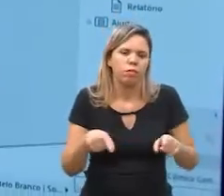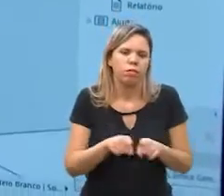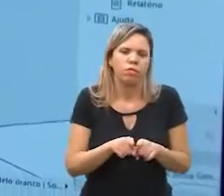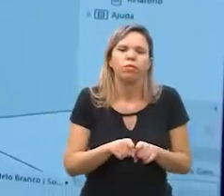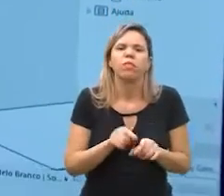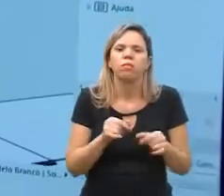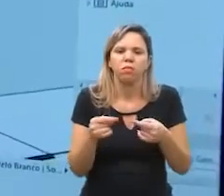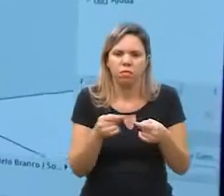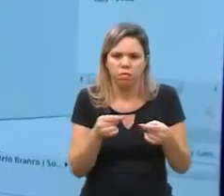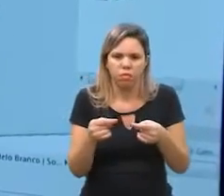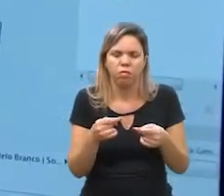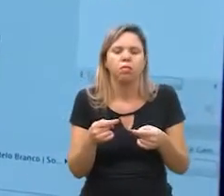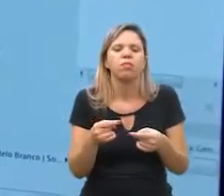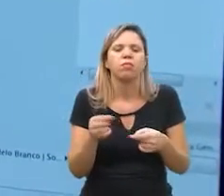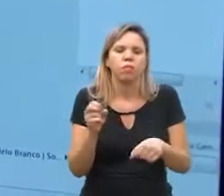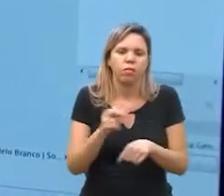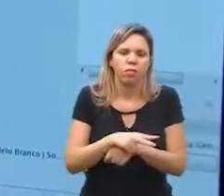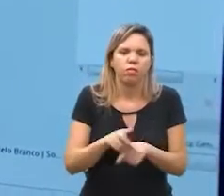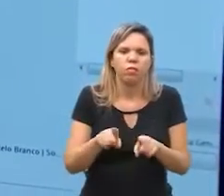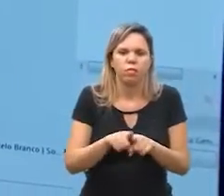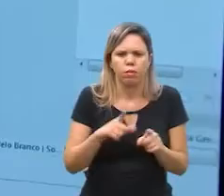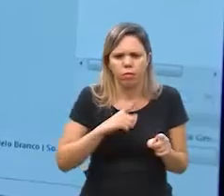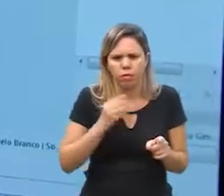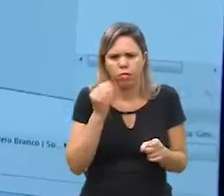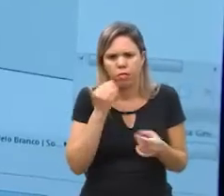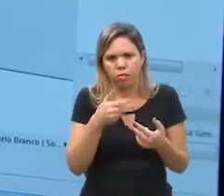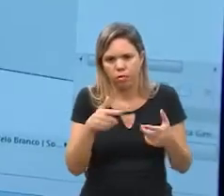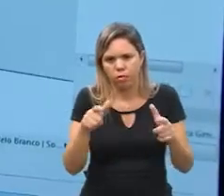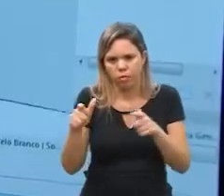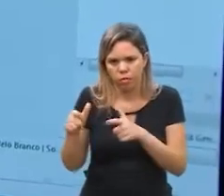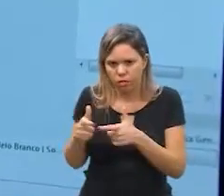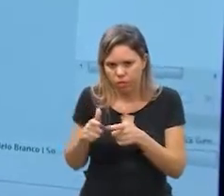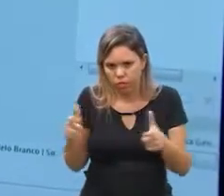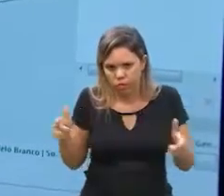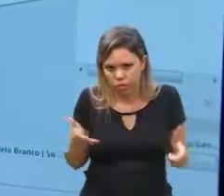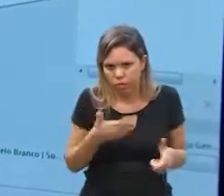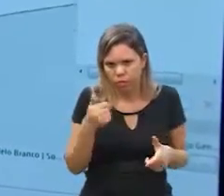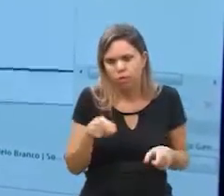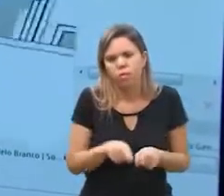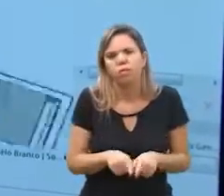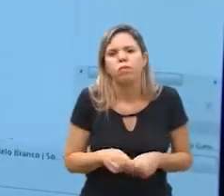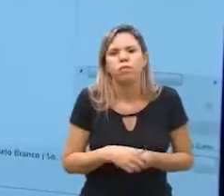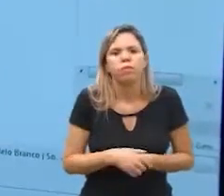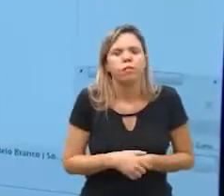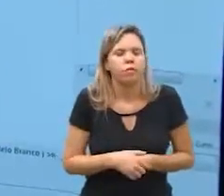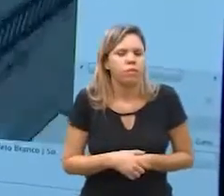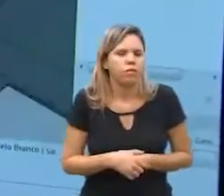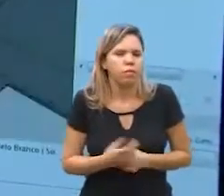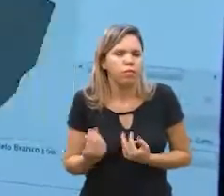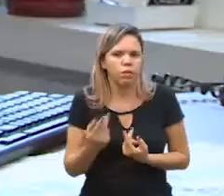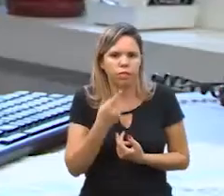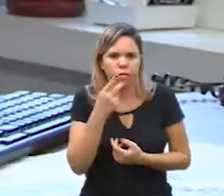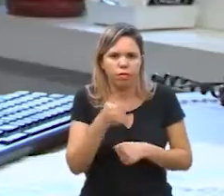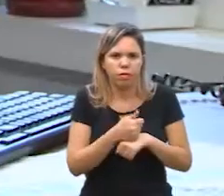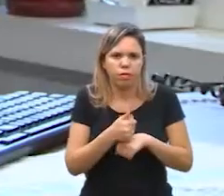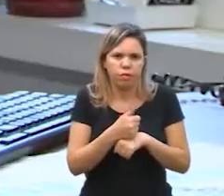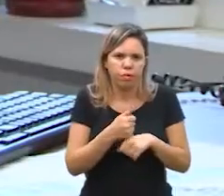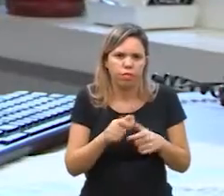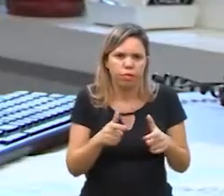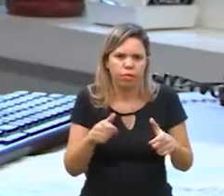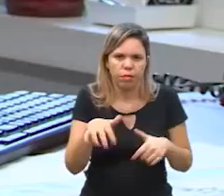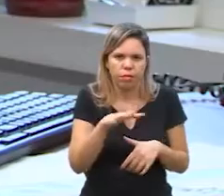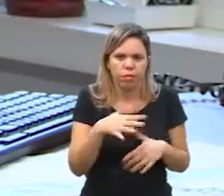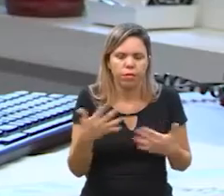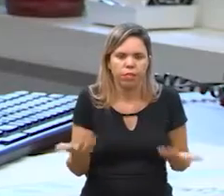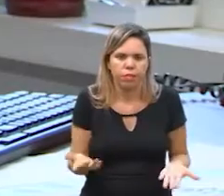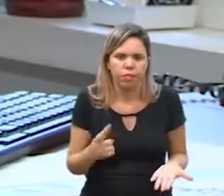mercado muito concorrente, mas com muita possibilidade, tem muito espaço de crescimento, né? Como eu disse, a profissão abrange muitas